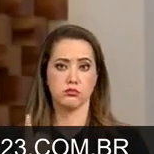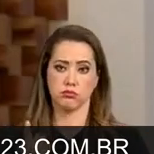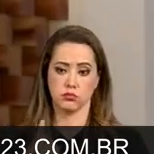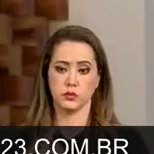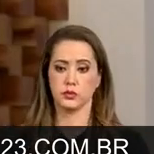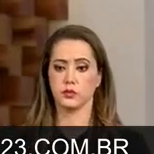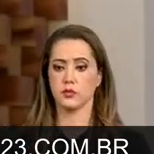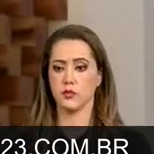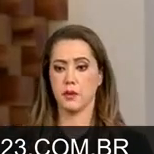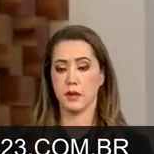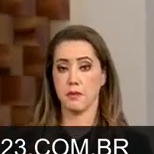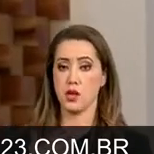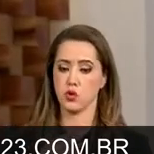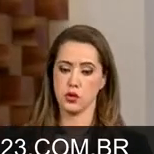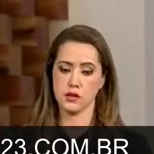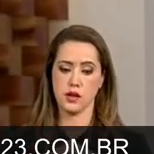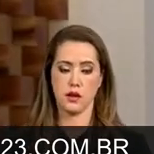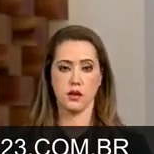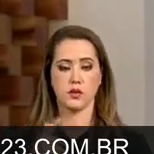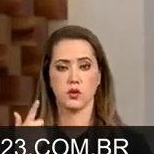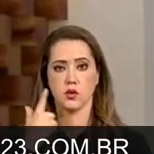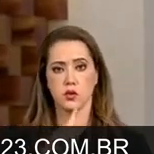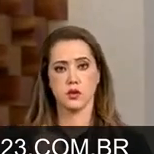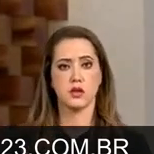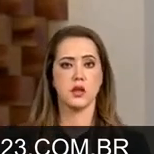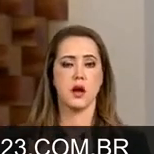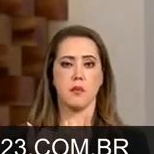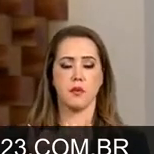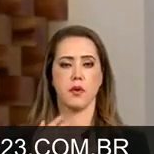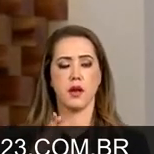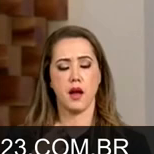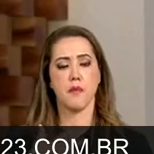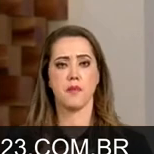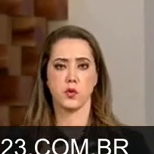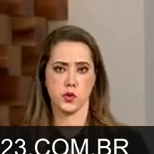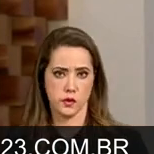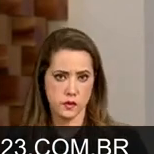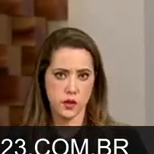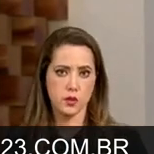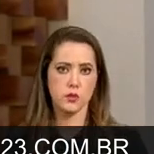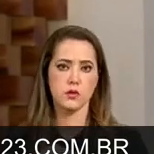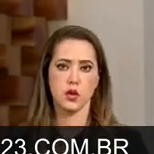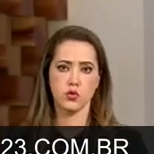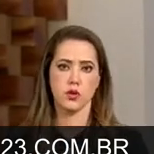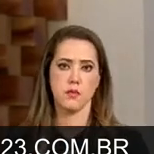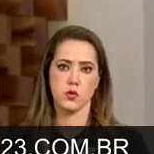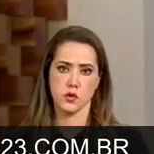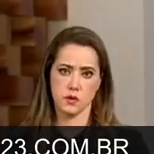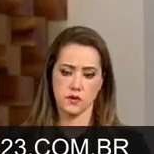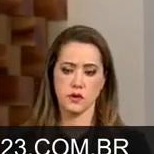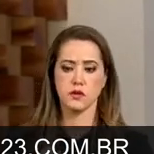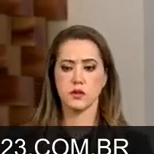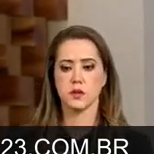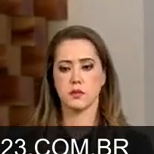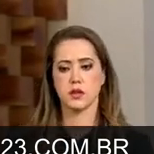ajudar financeiramente, né? Dar um suporte para meus filhos, para minha família. E aí estou no aguardo